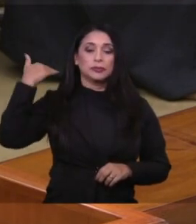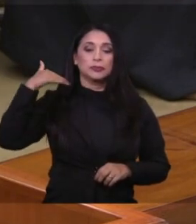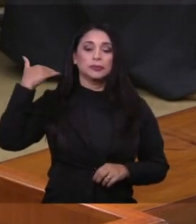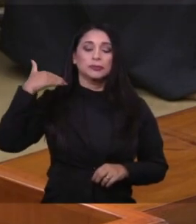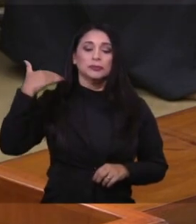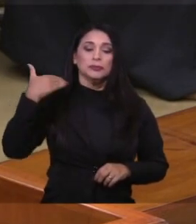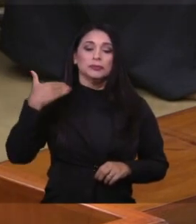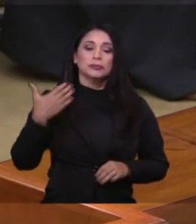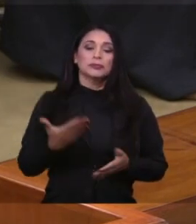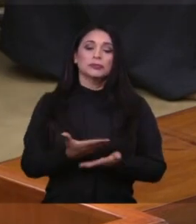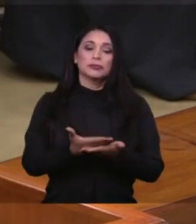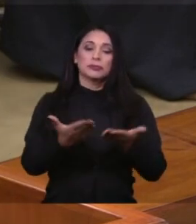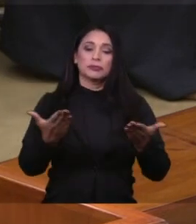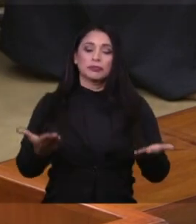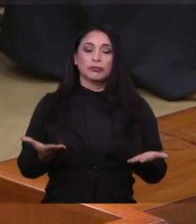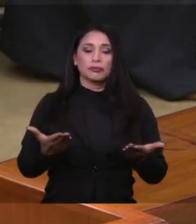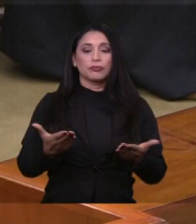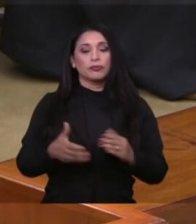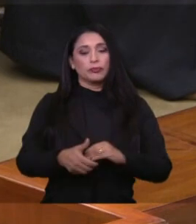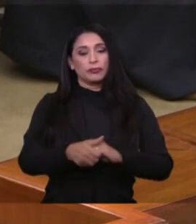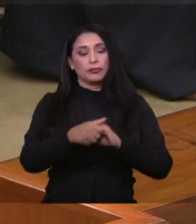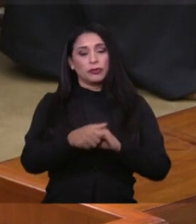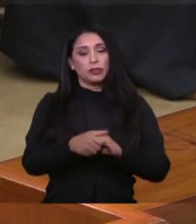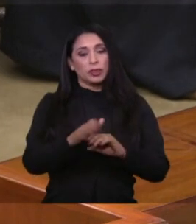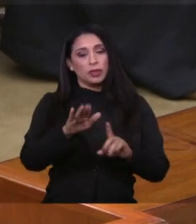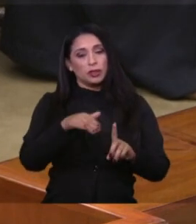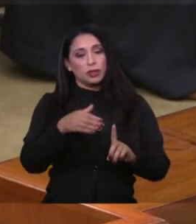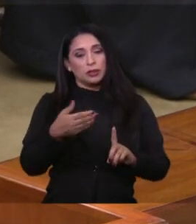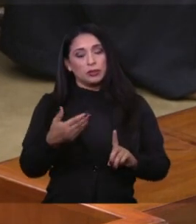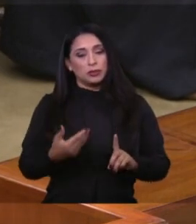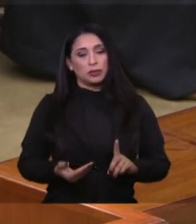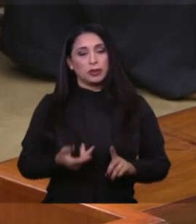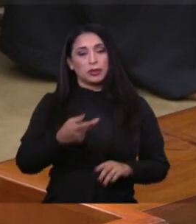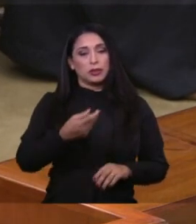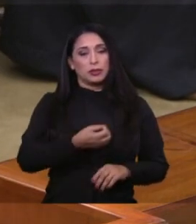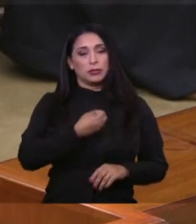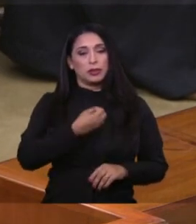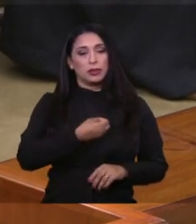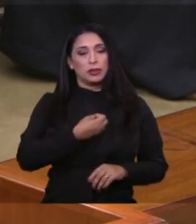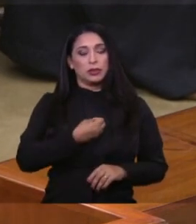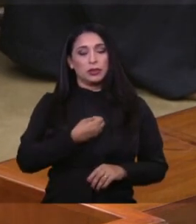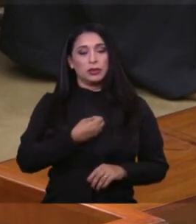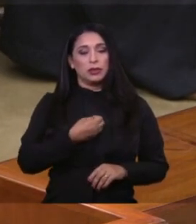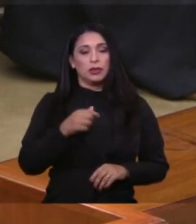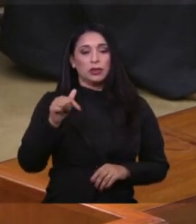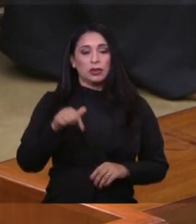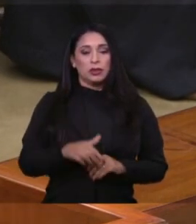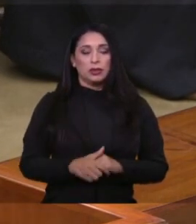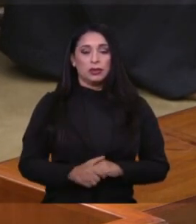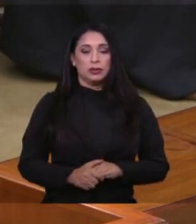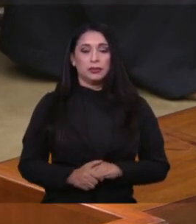Lúcia, estendo minhas homenagens a todas essas pessoas que se fazem aqui presentes. Excelências,